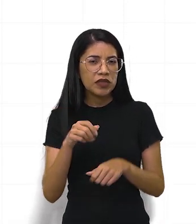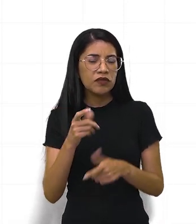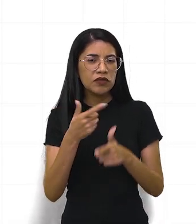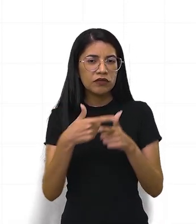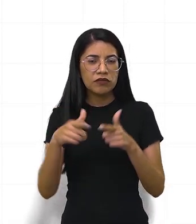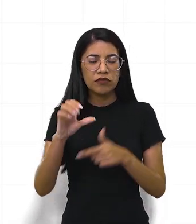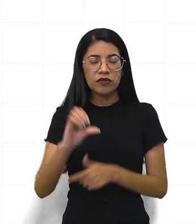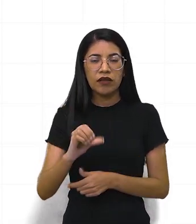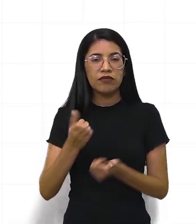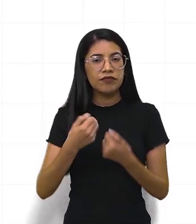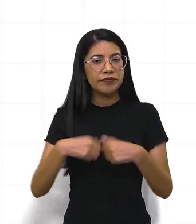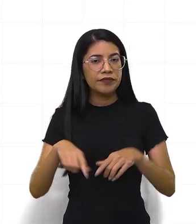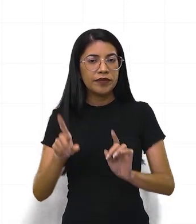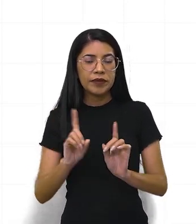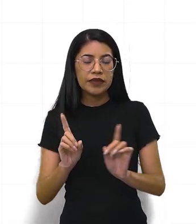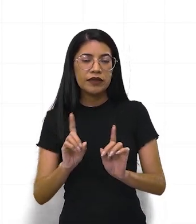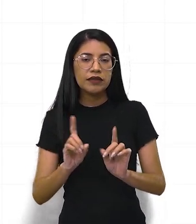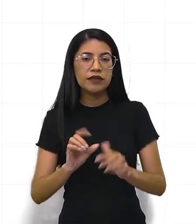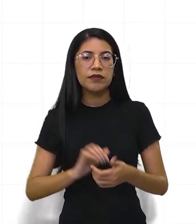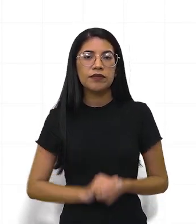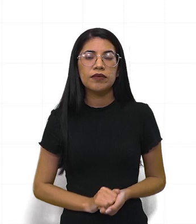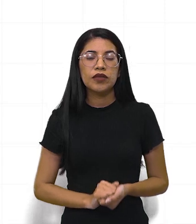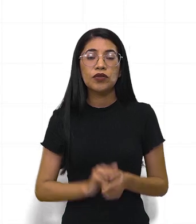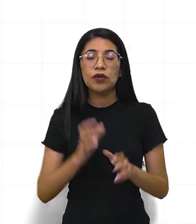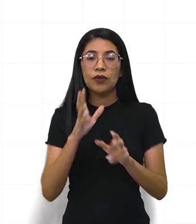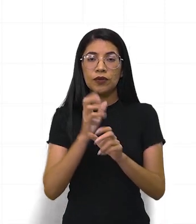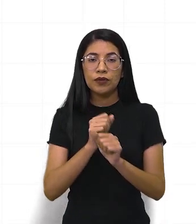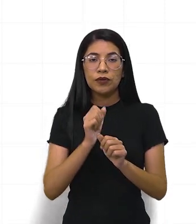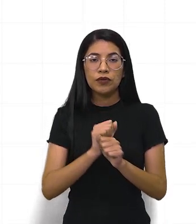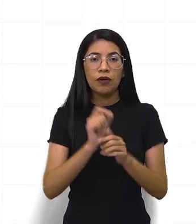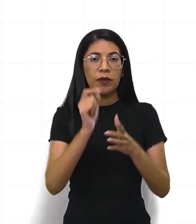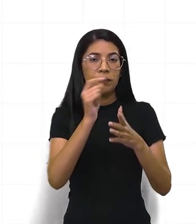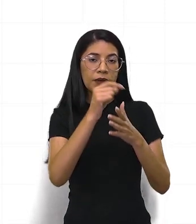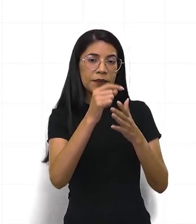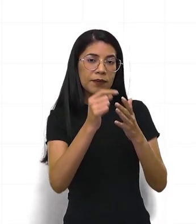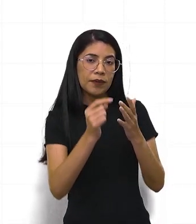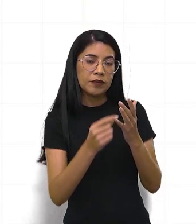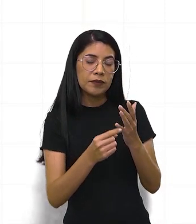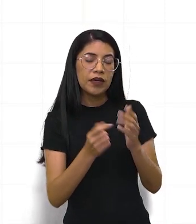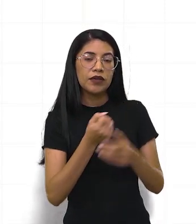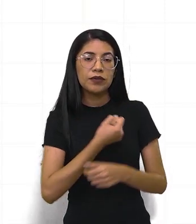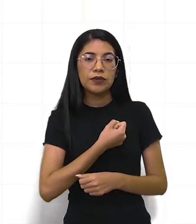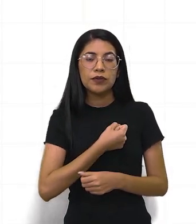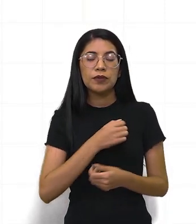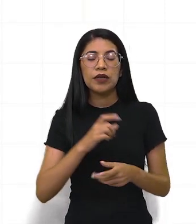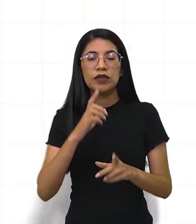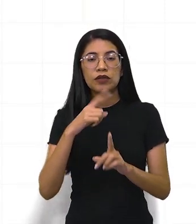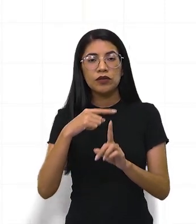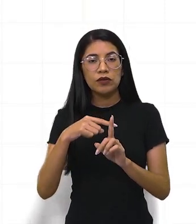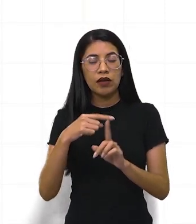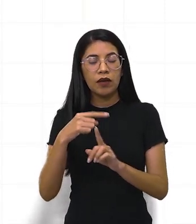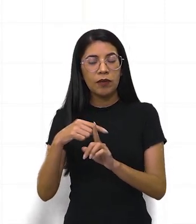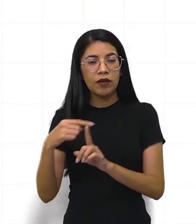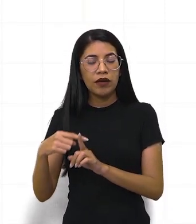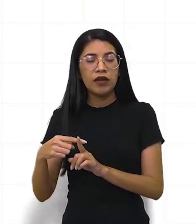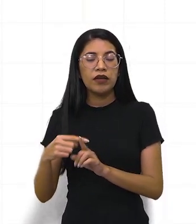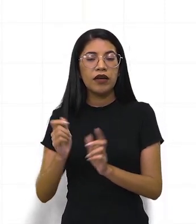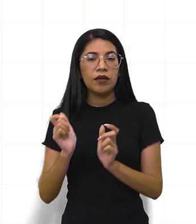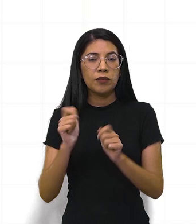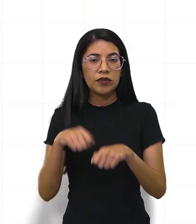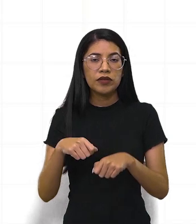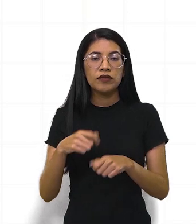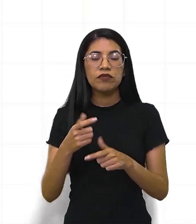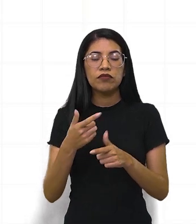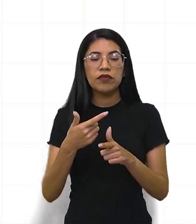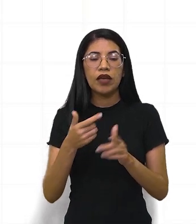número? Não precisa. Soma os algarismos. Somando os algarismos dá 18. E 18 é divisível por